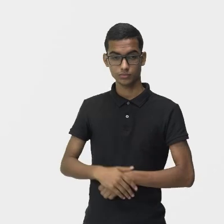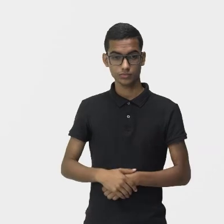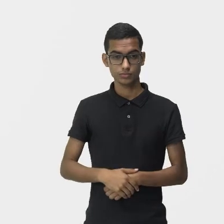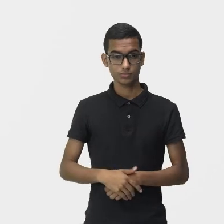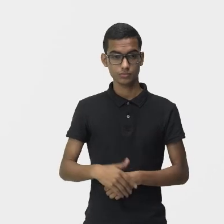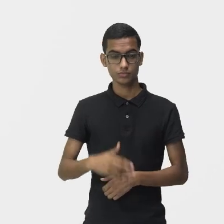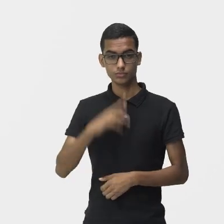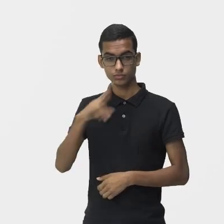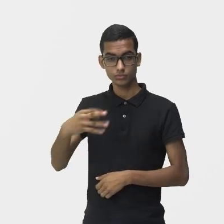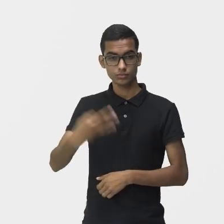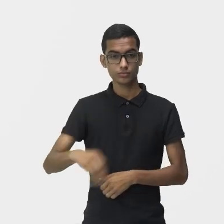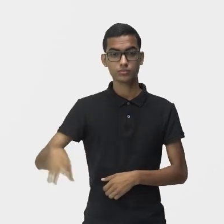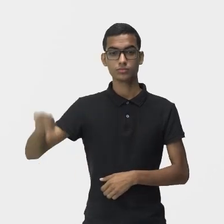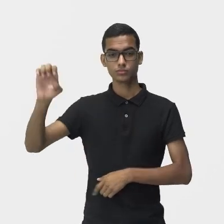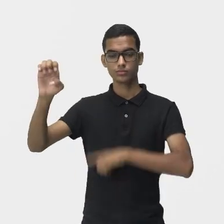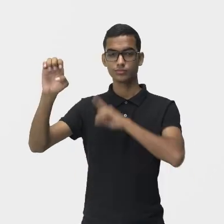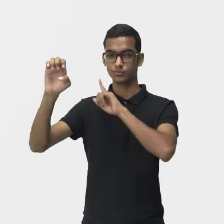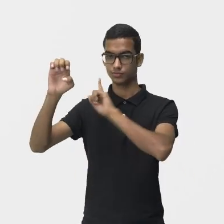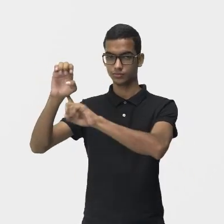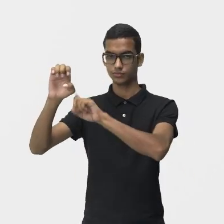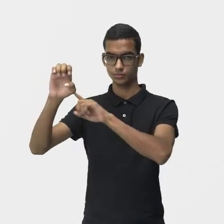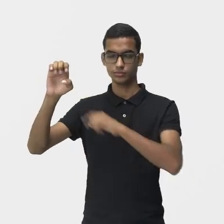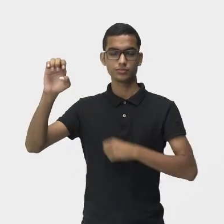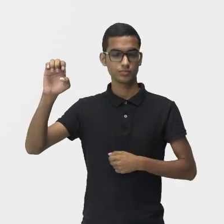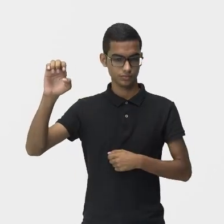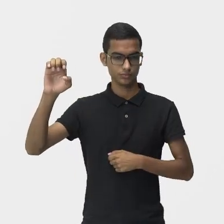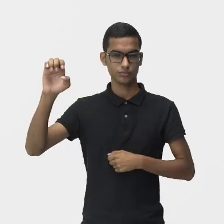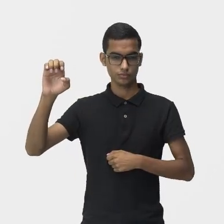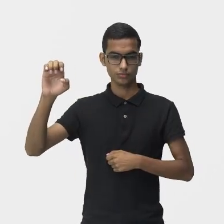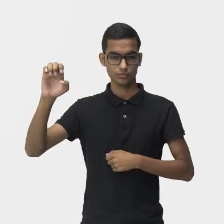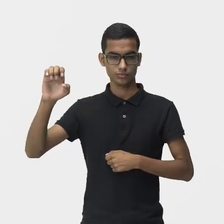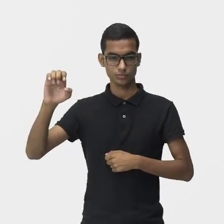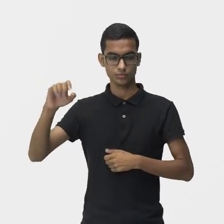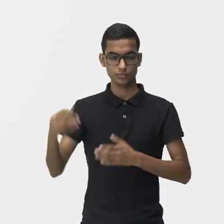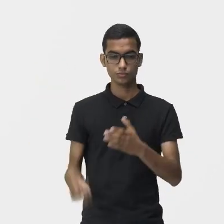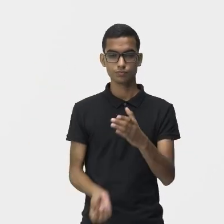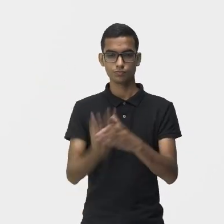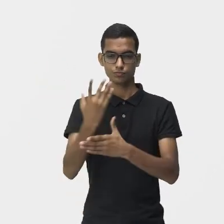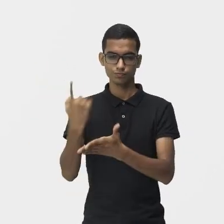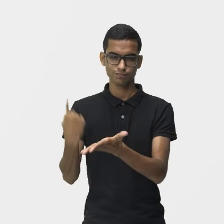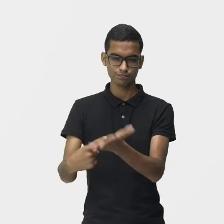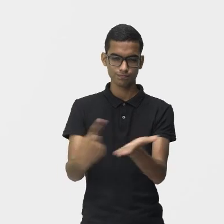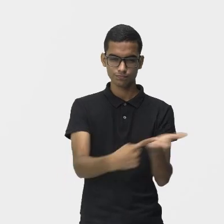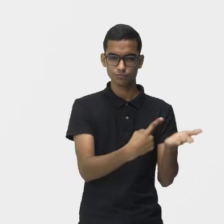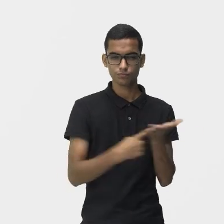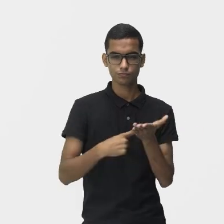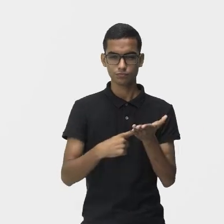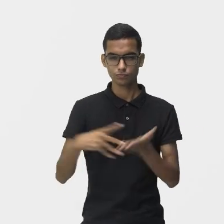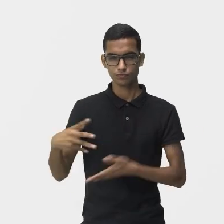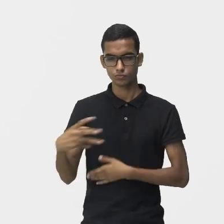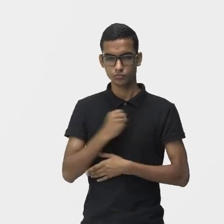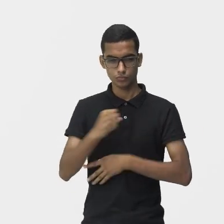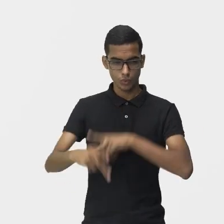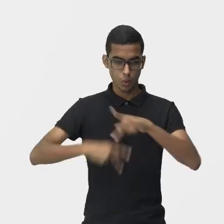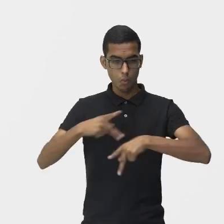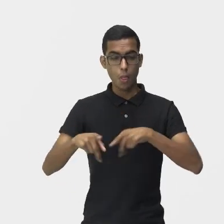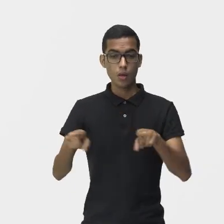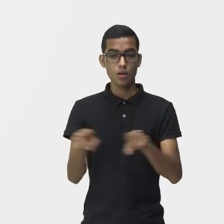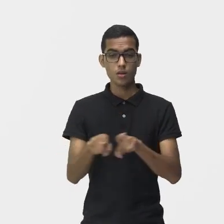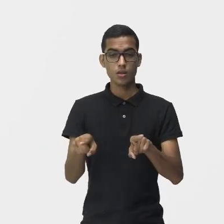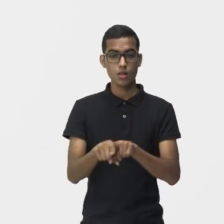A resposta correta seria a letra E, pela criação do Comitê de Salvação Pública